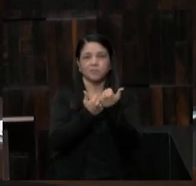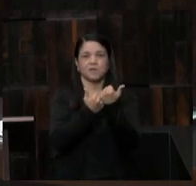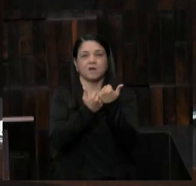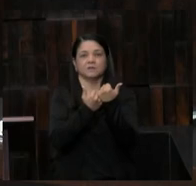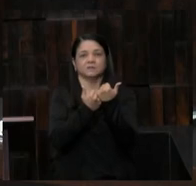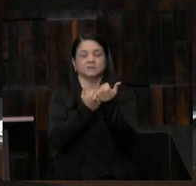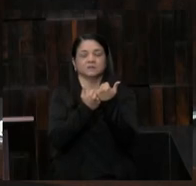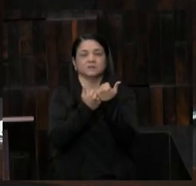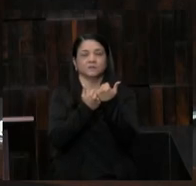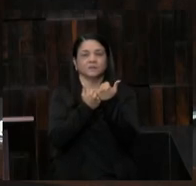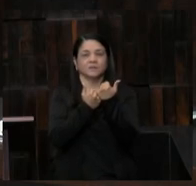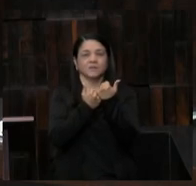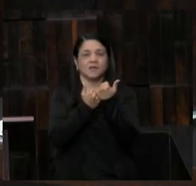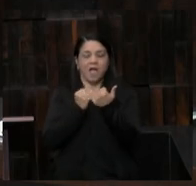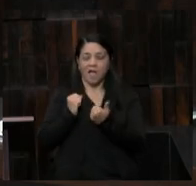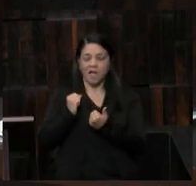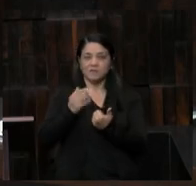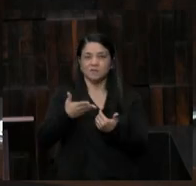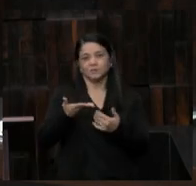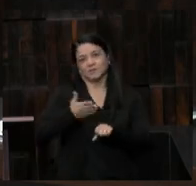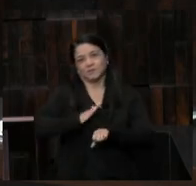execução desse momento.